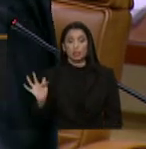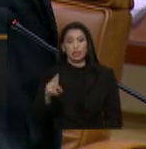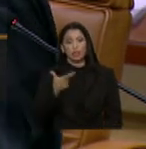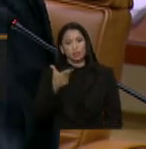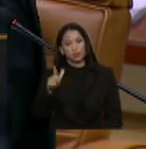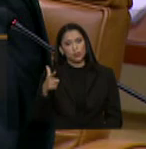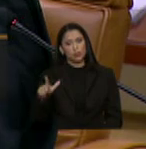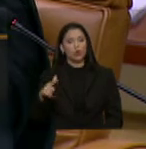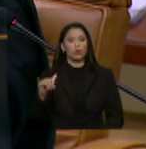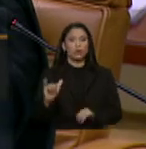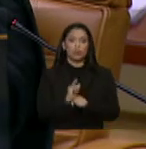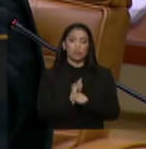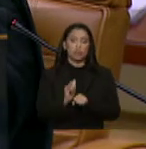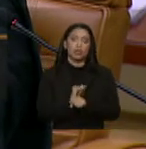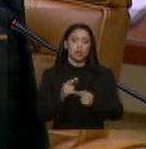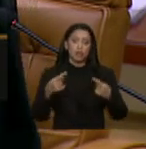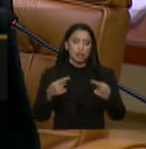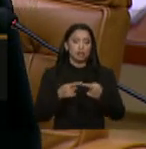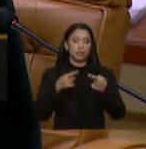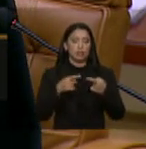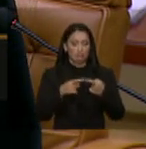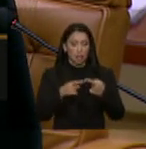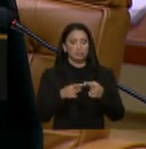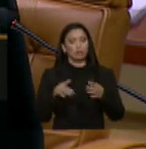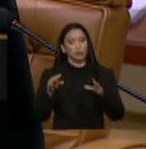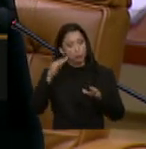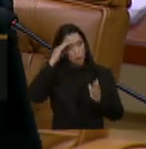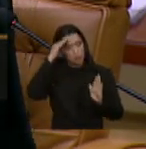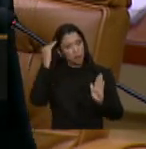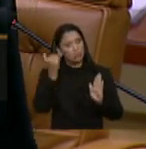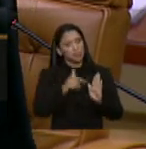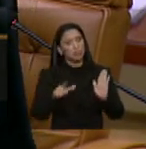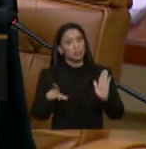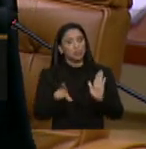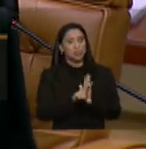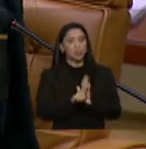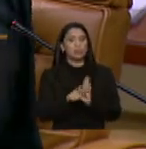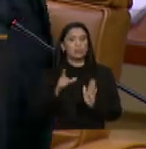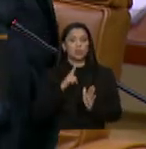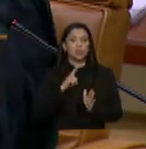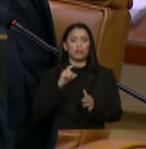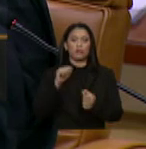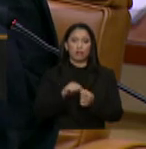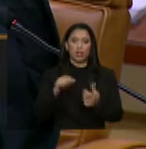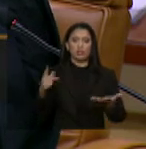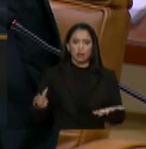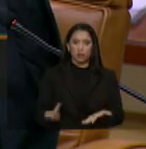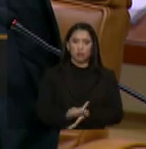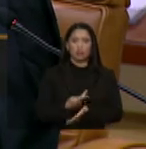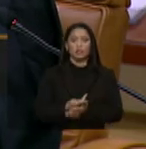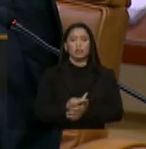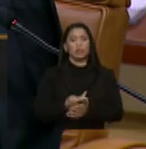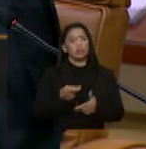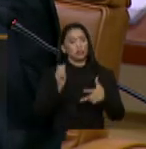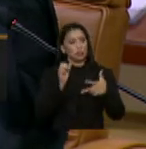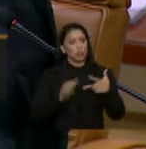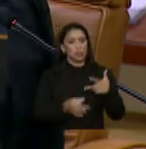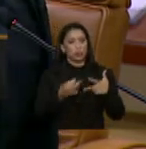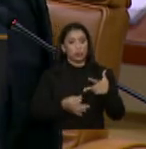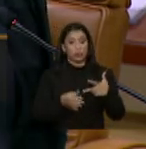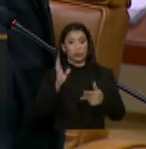mecanismos é previstos à legislação obviamente mais mecanismos que vem efetividade ao poder judiciário